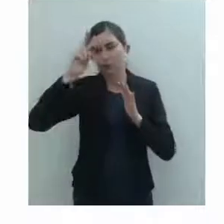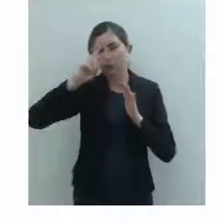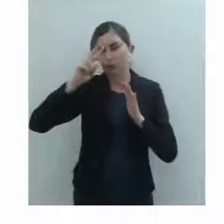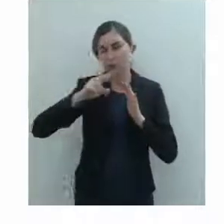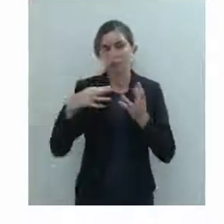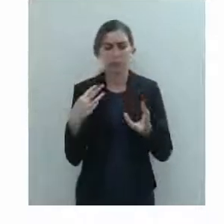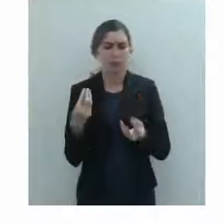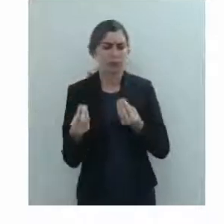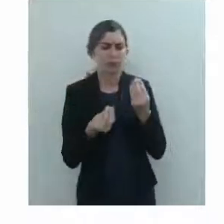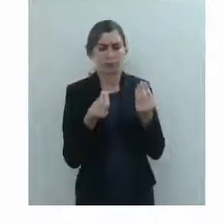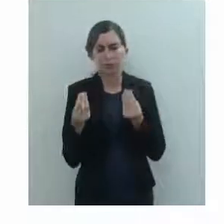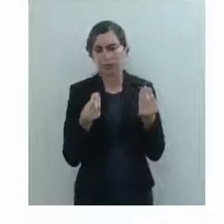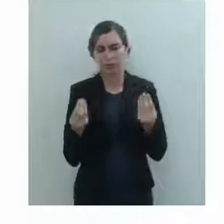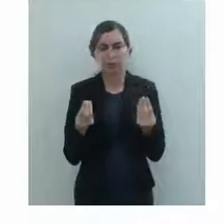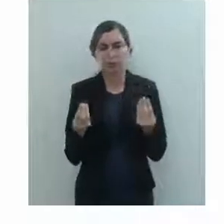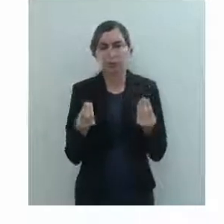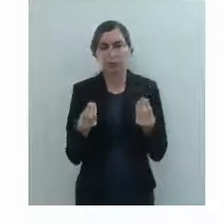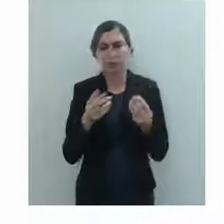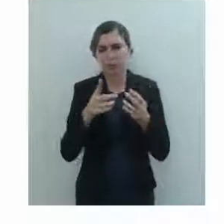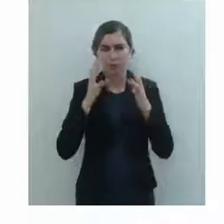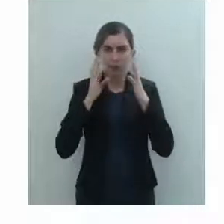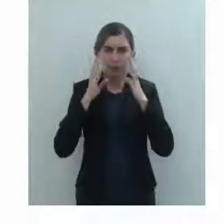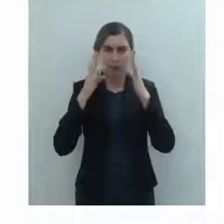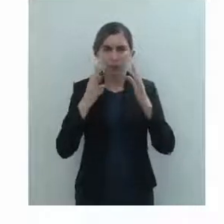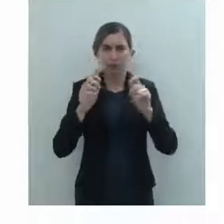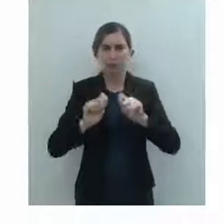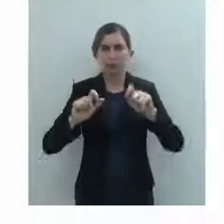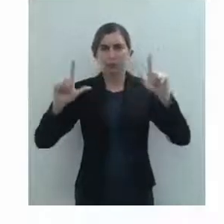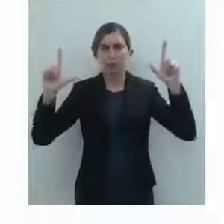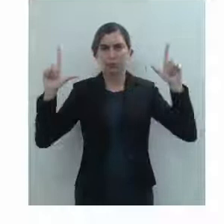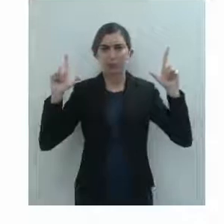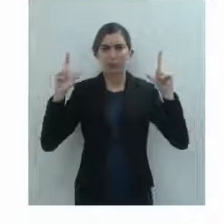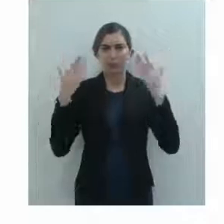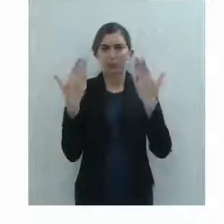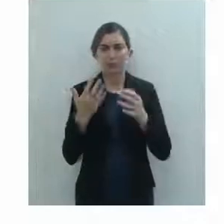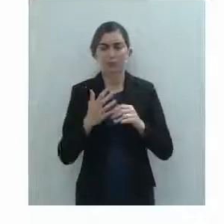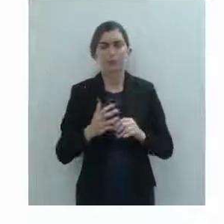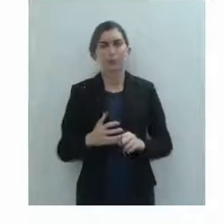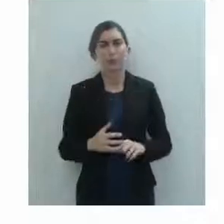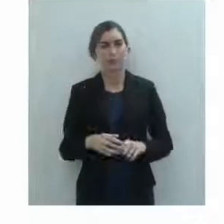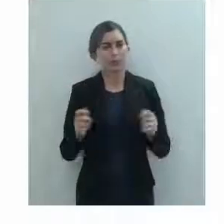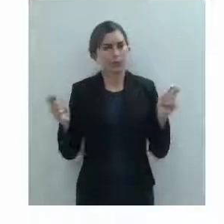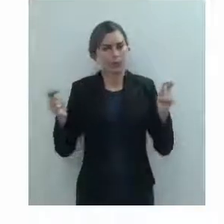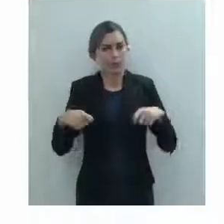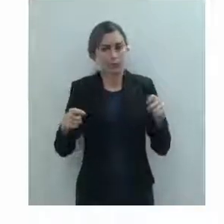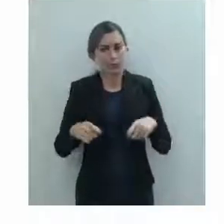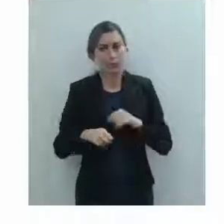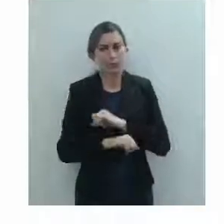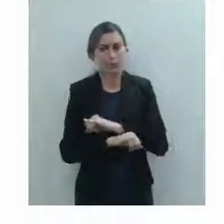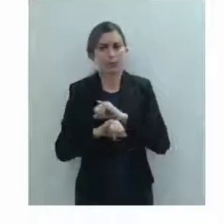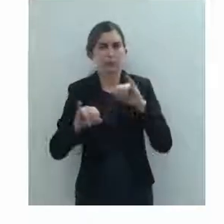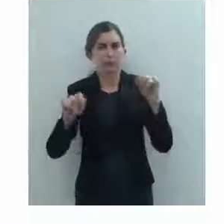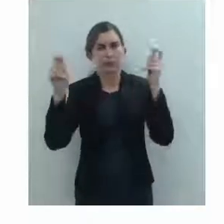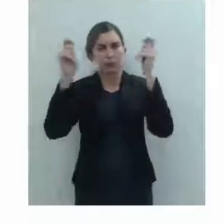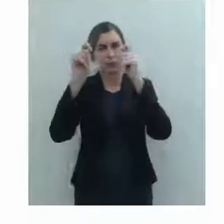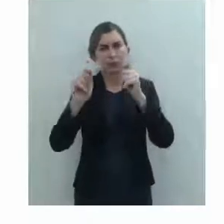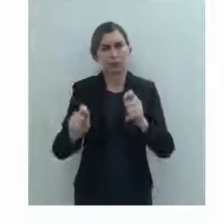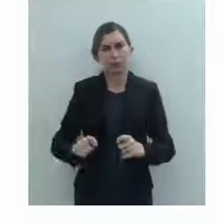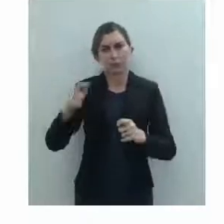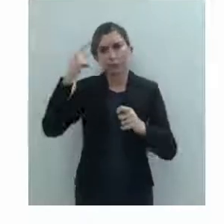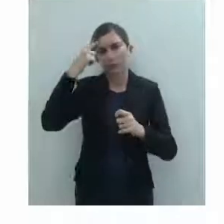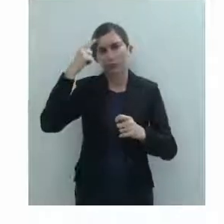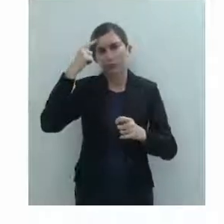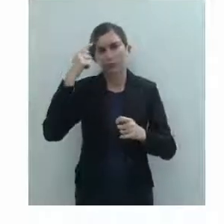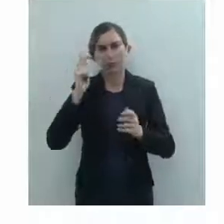Como assim presta atenção na tua projeção aí tá precisando que tá na tela podemos dizer e é a arte de pensar